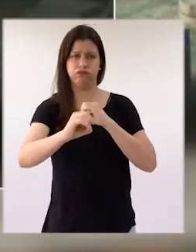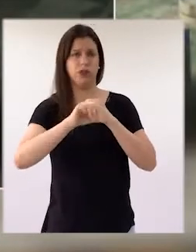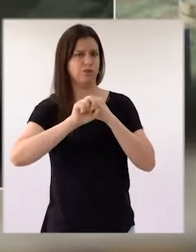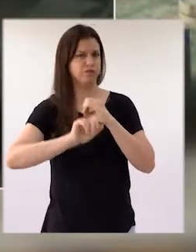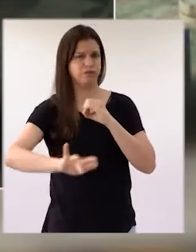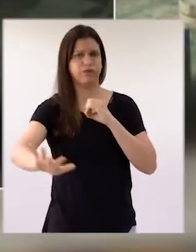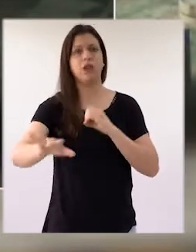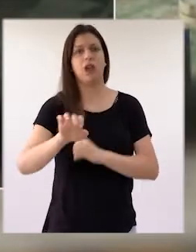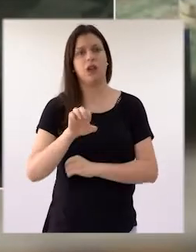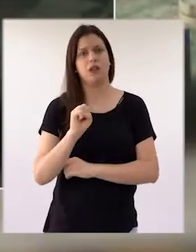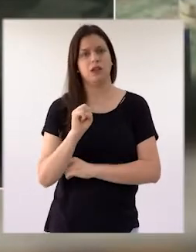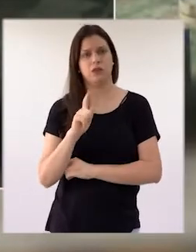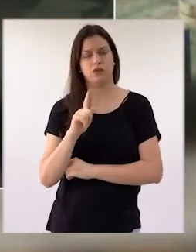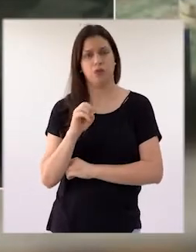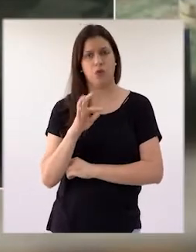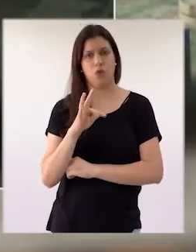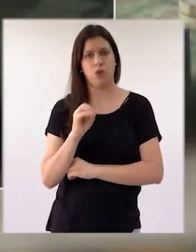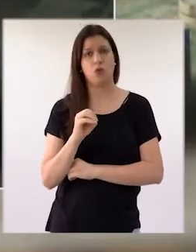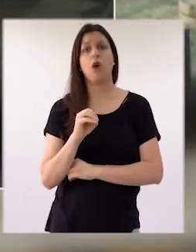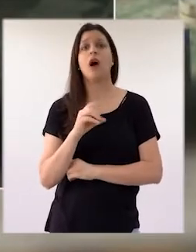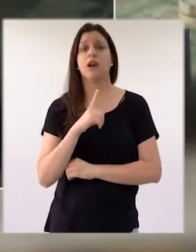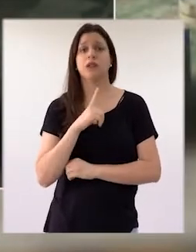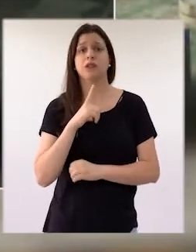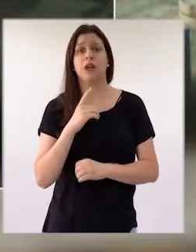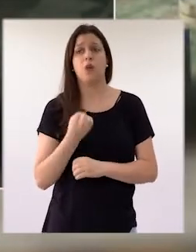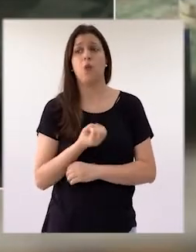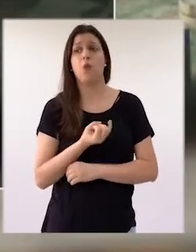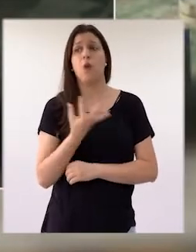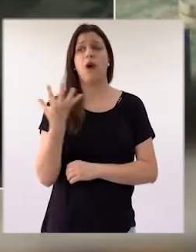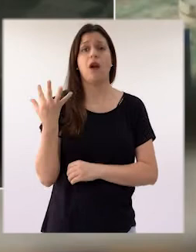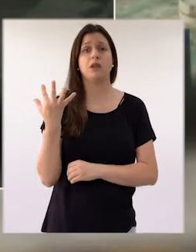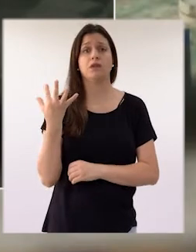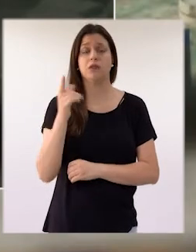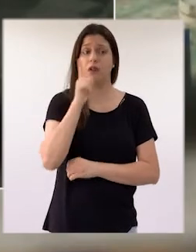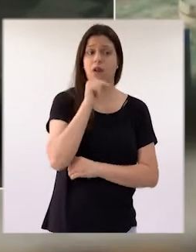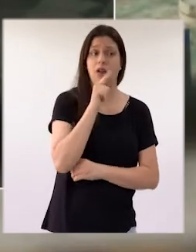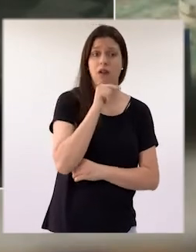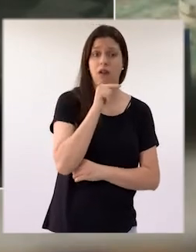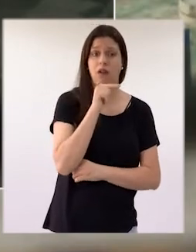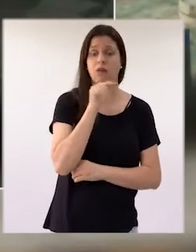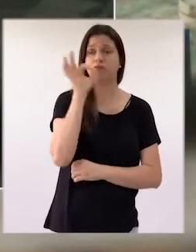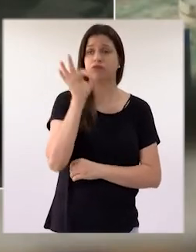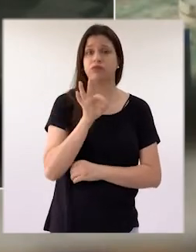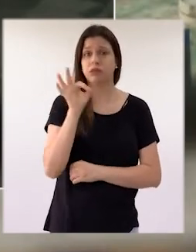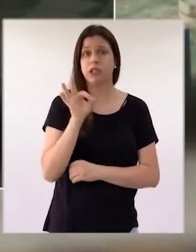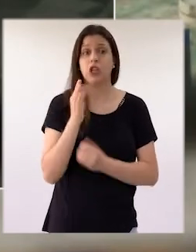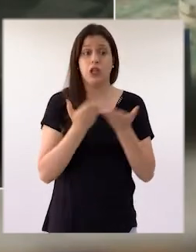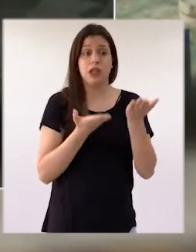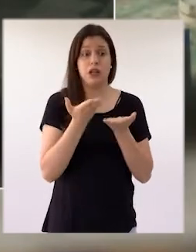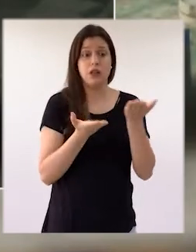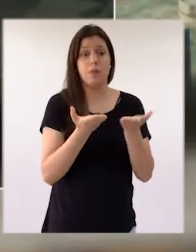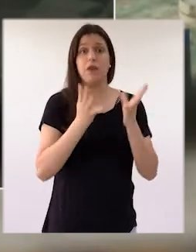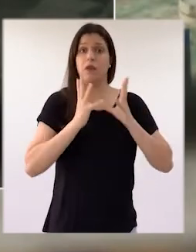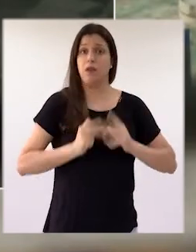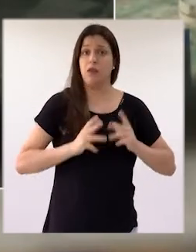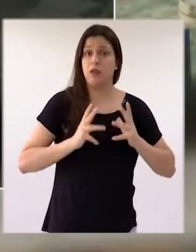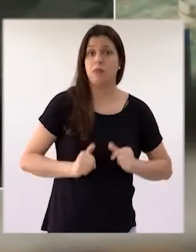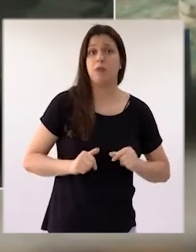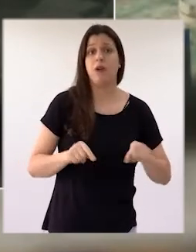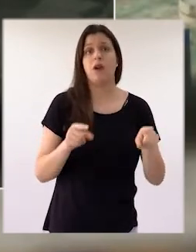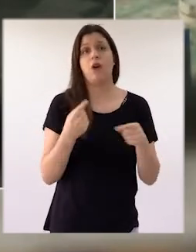esgotamento sanitário. A série de dados compreendeu o volume de água produzido e de esgoto coletado, água e